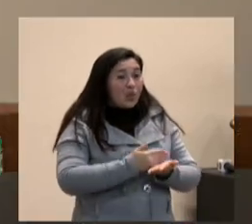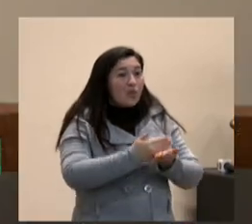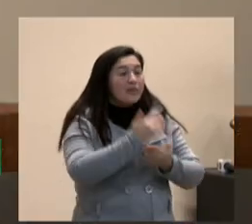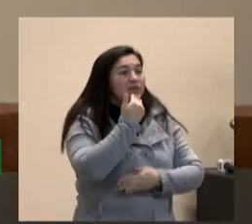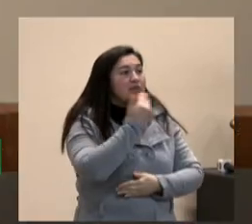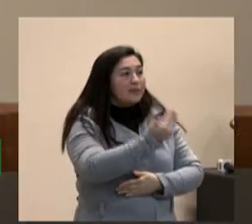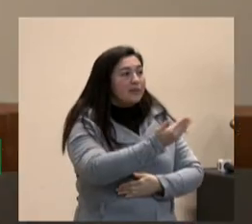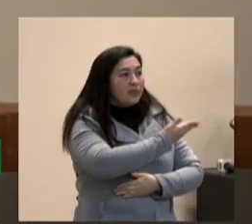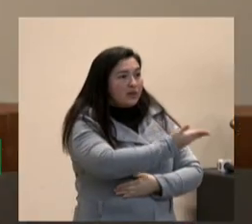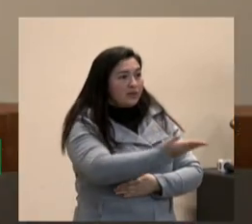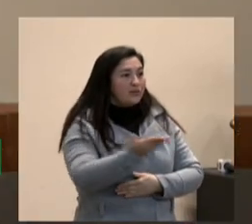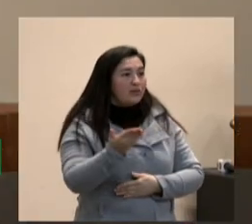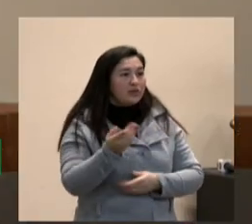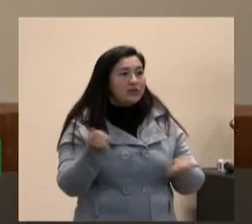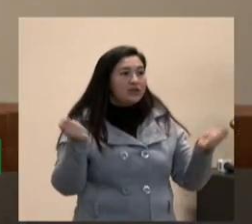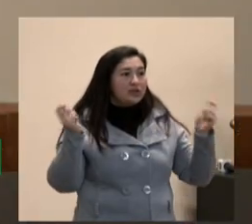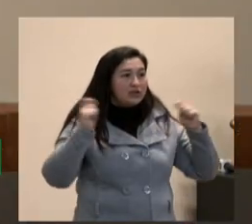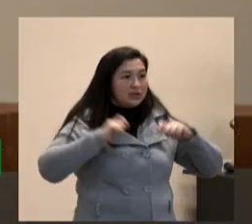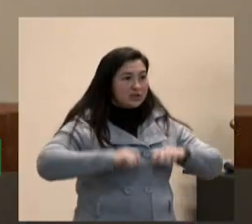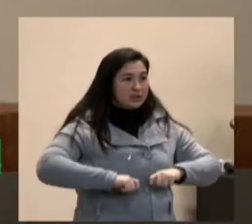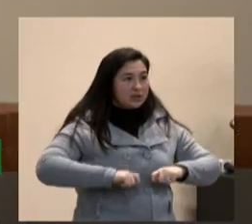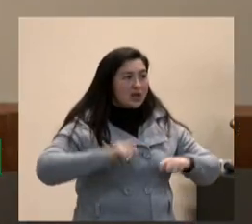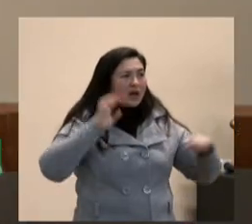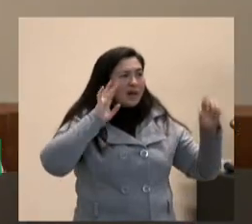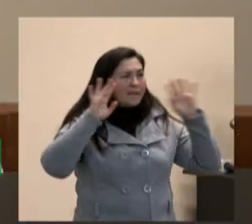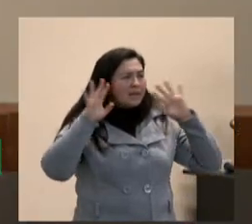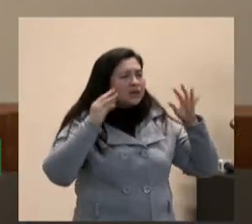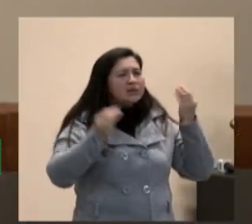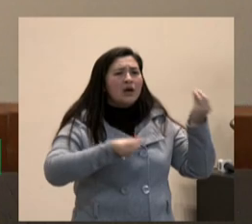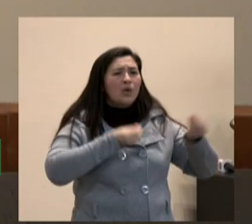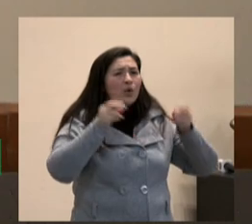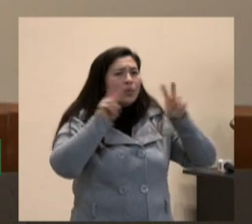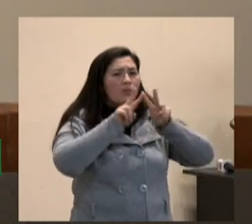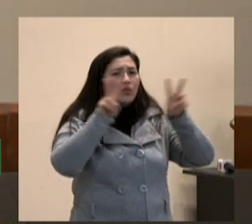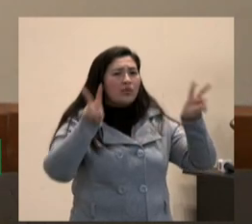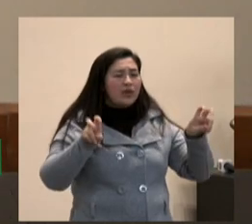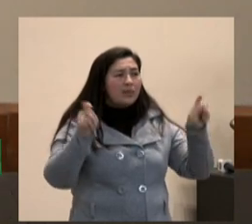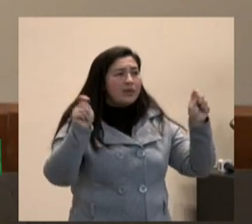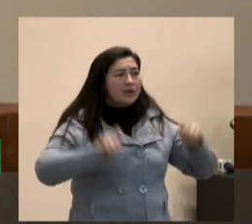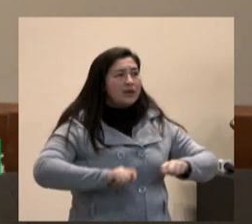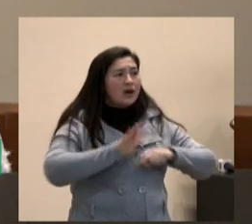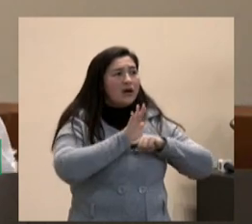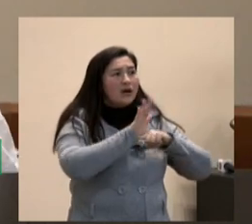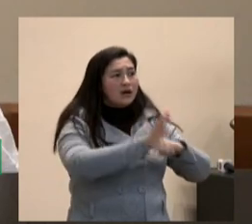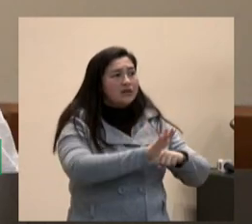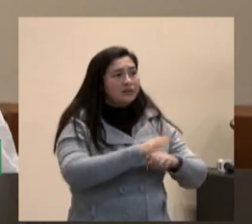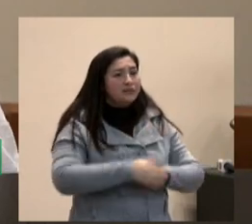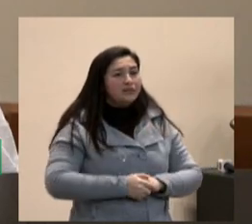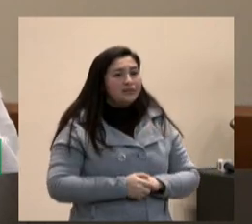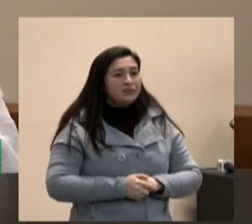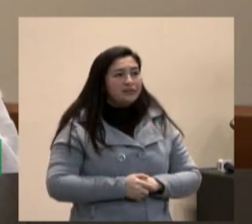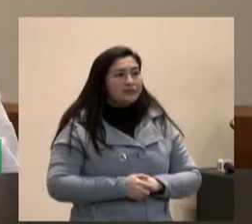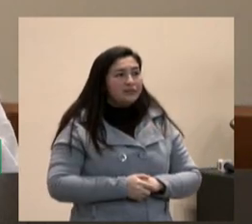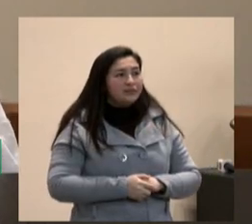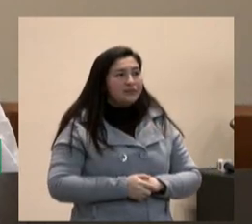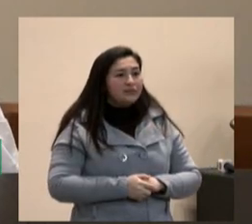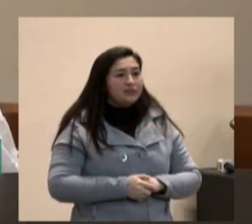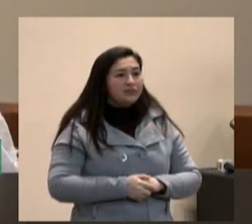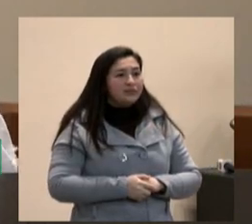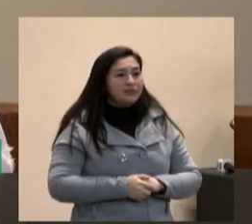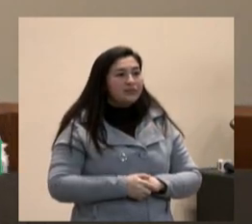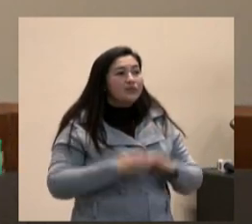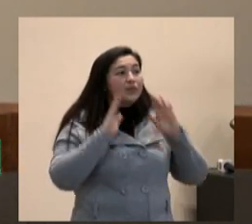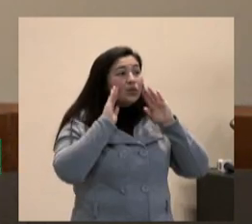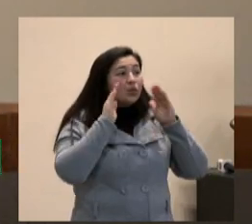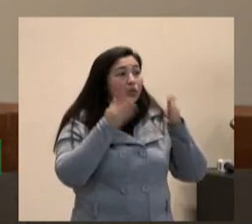que vocês todos e todas pensassem como esses temas atravessam, agora coloquem tudo isso numa perspectiva da